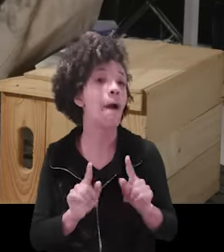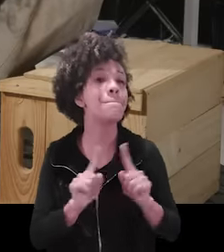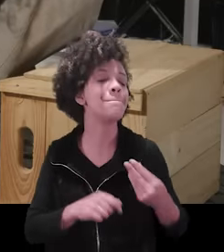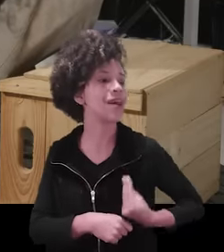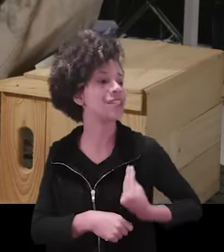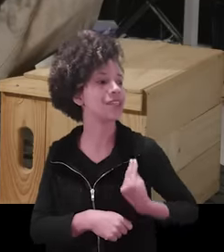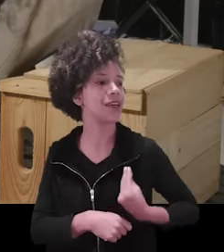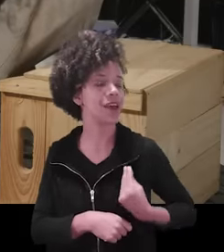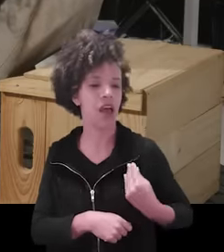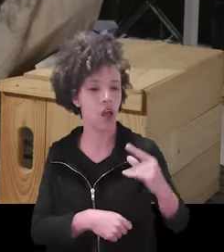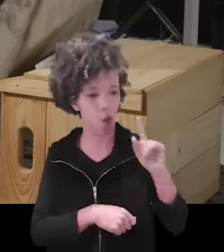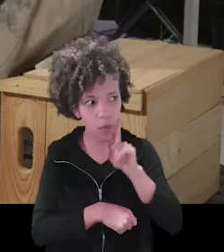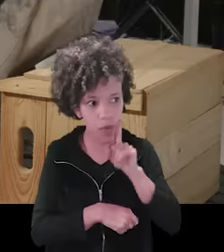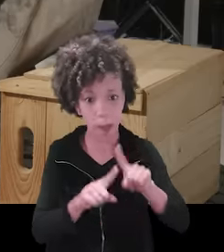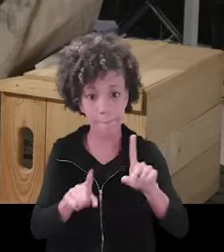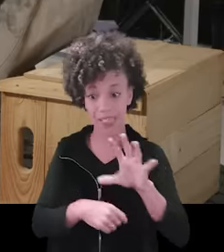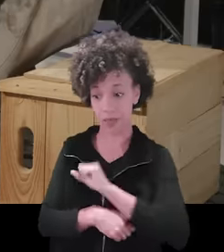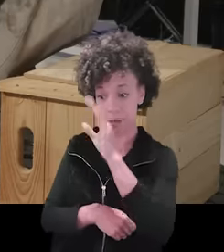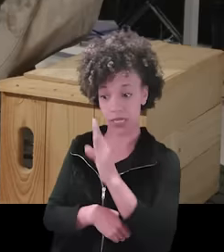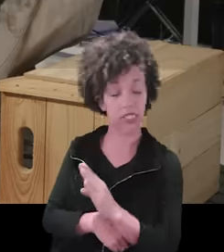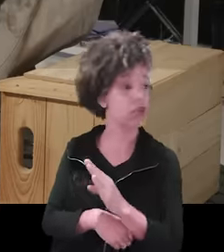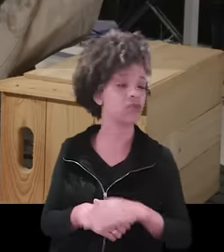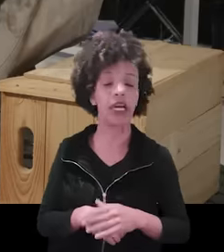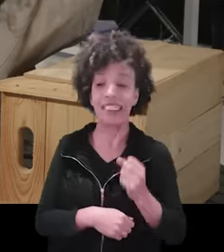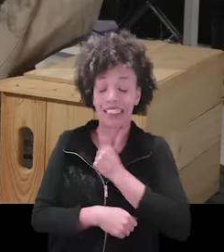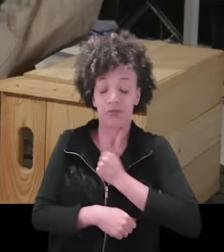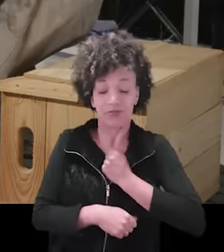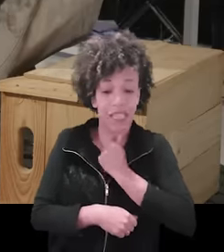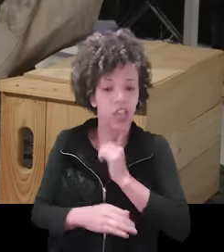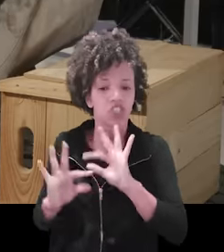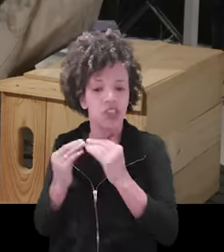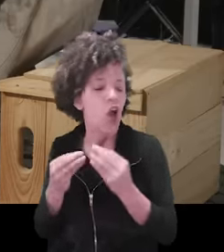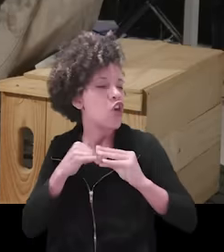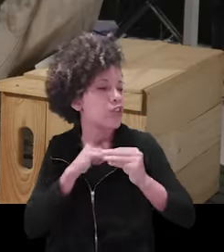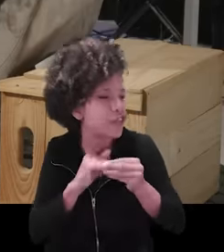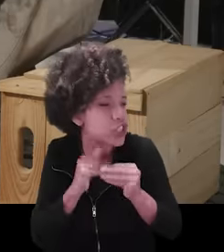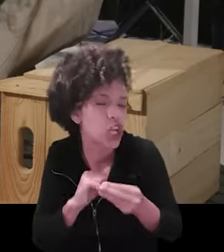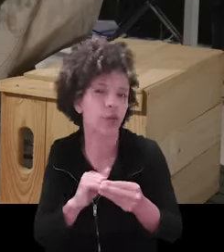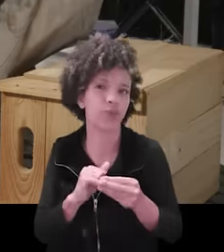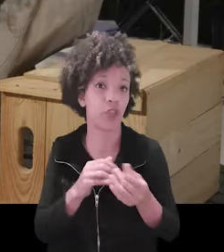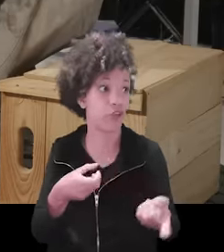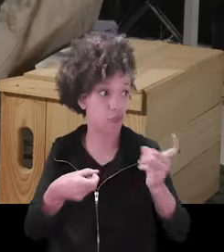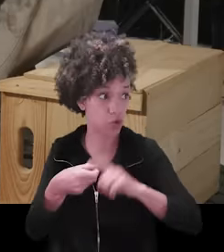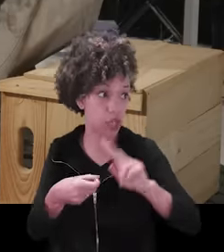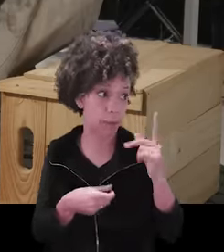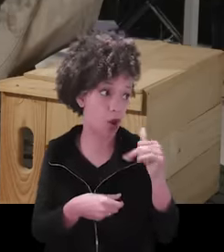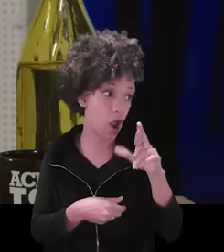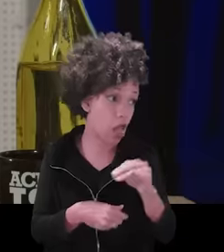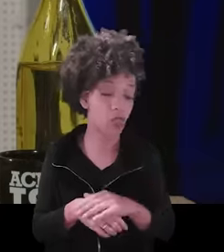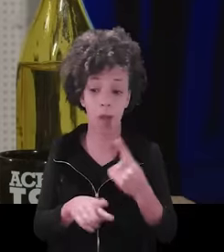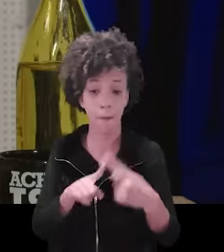tá lá mas amo o Brasil não vê a família anos que tá naquele caso aqui no Demorou do feijão eu vou